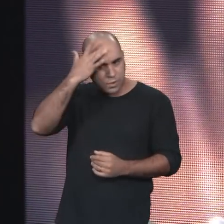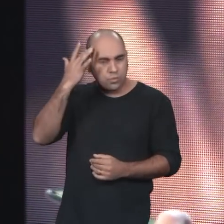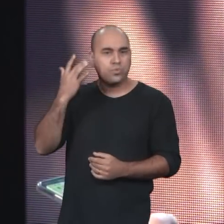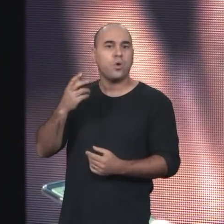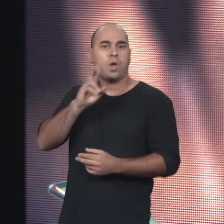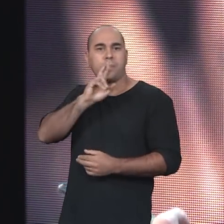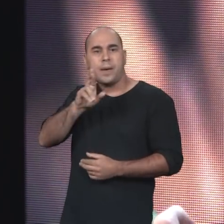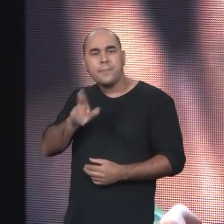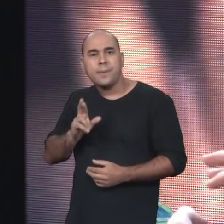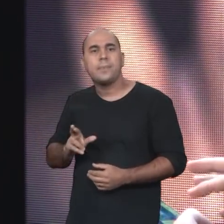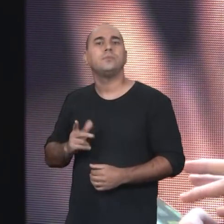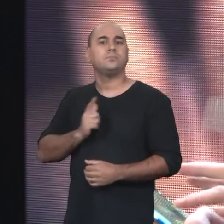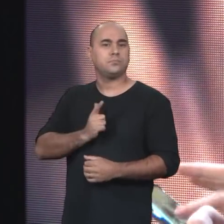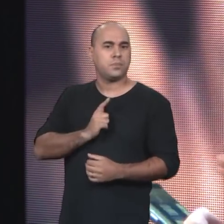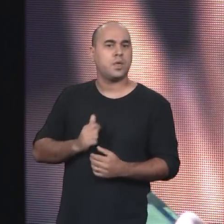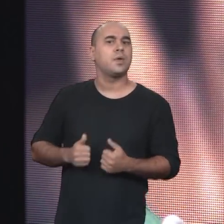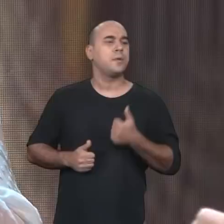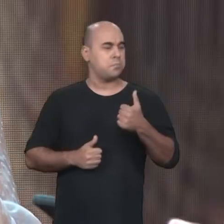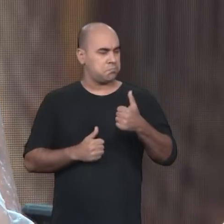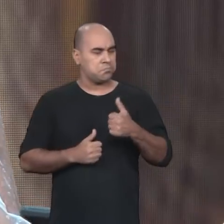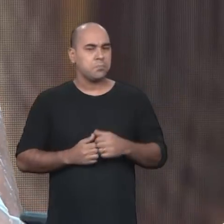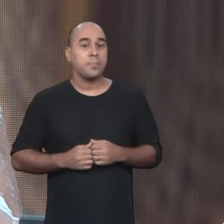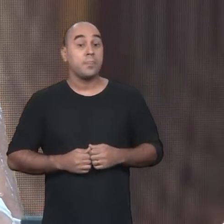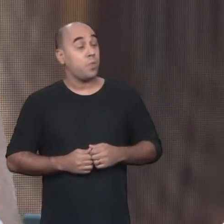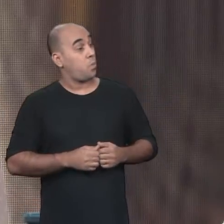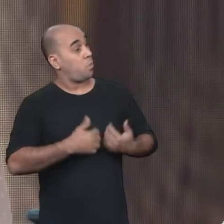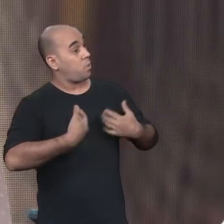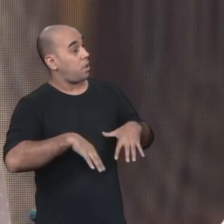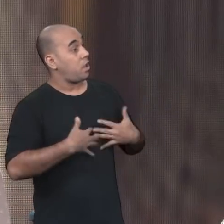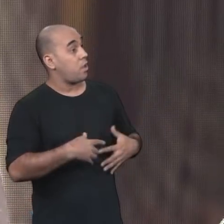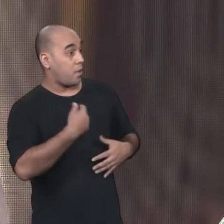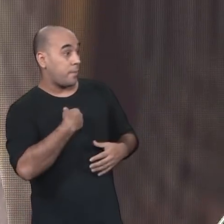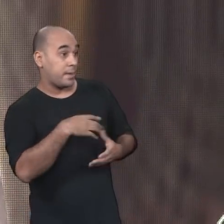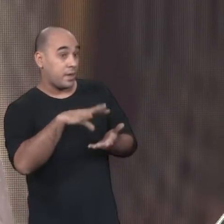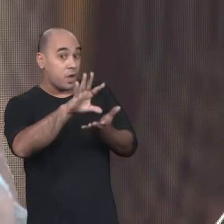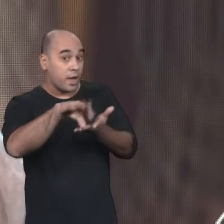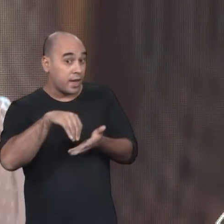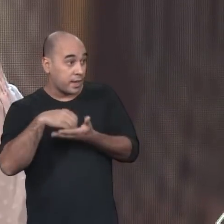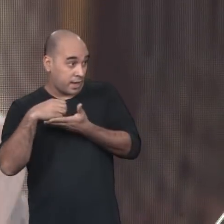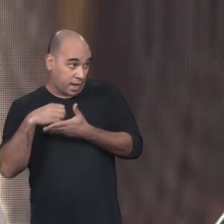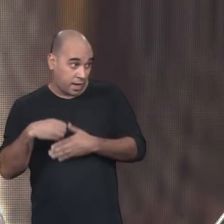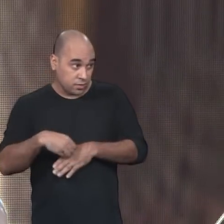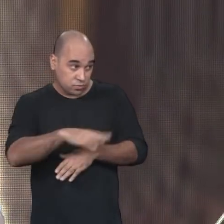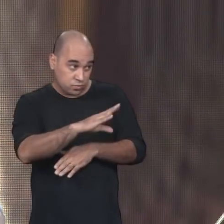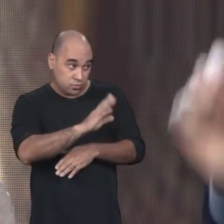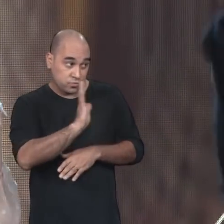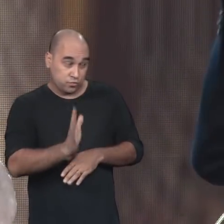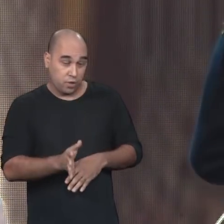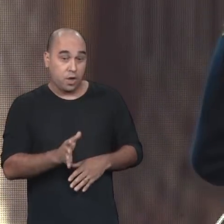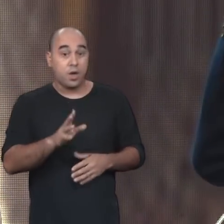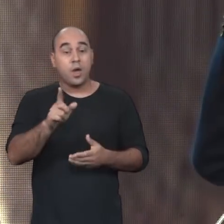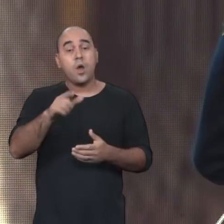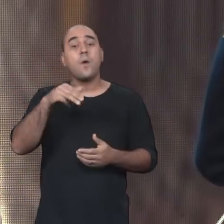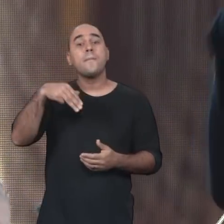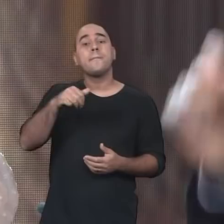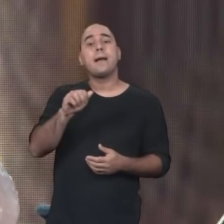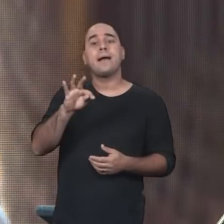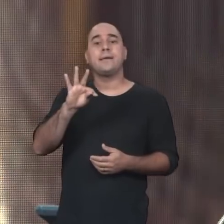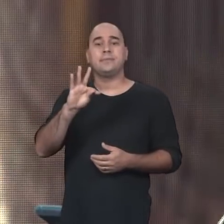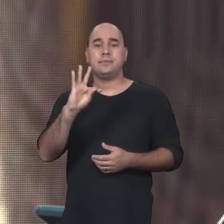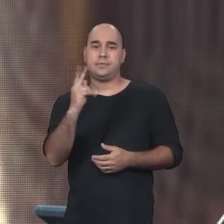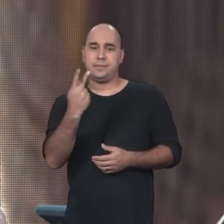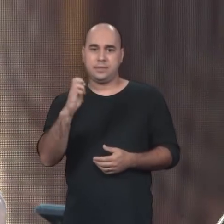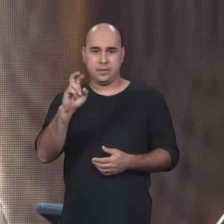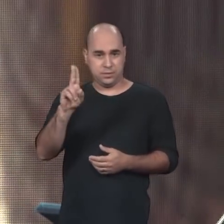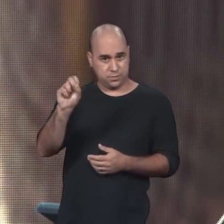gente a responder as pessoas e tudo mais. Olha, já peguei um recadinho lá das suas redes sociais, viu? Ó, o Matheus Freitas de São Paulo,